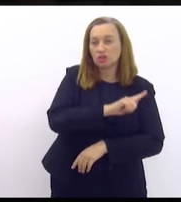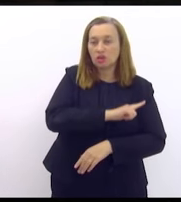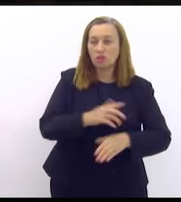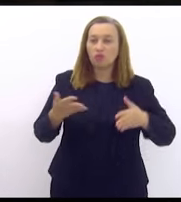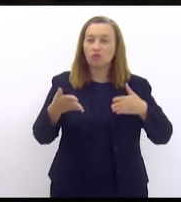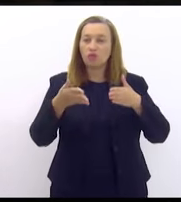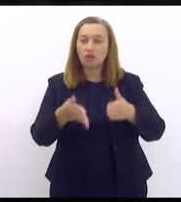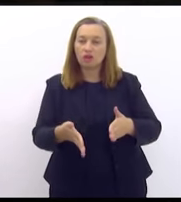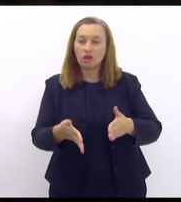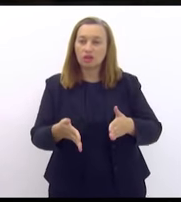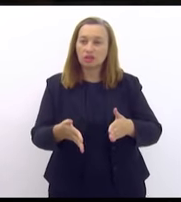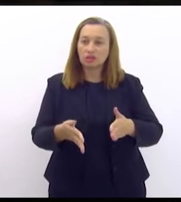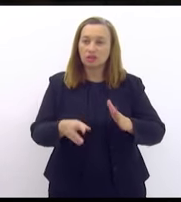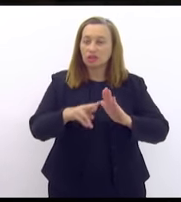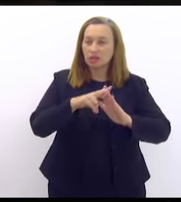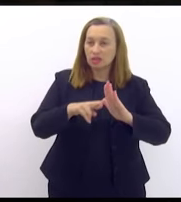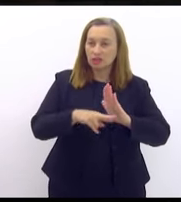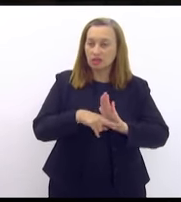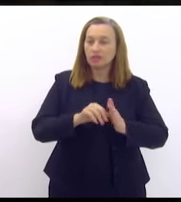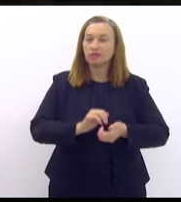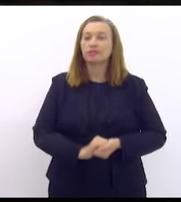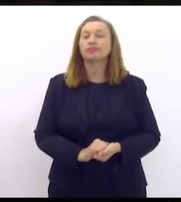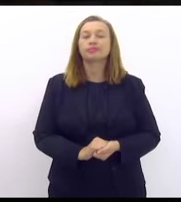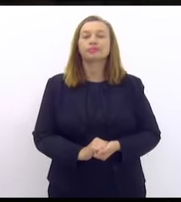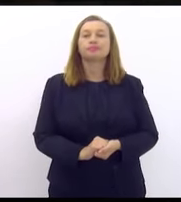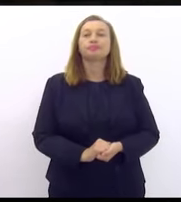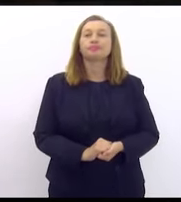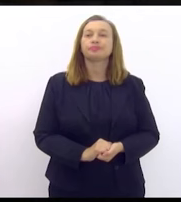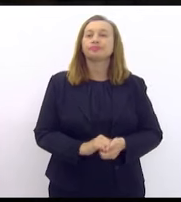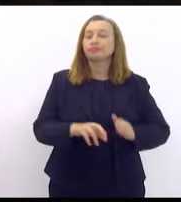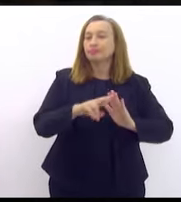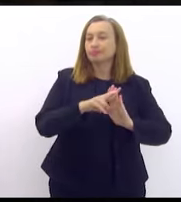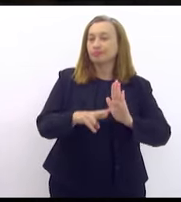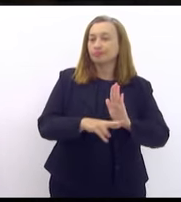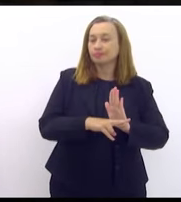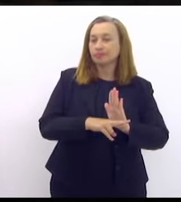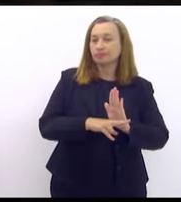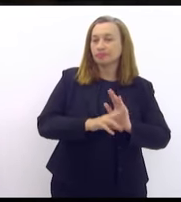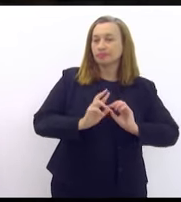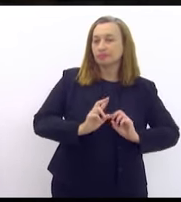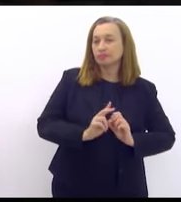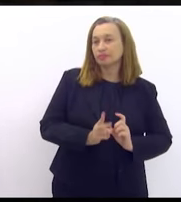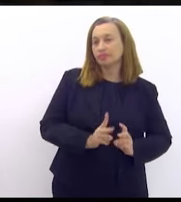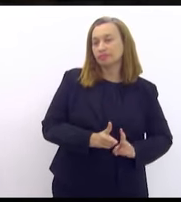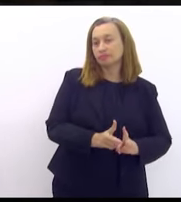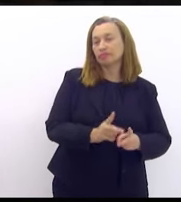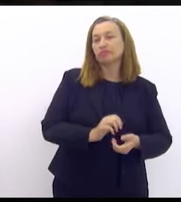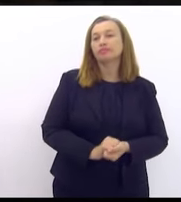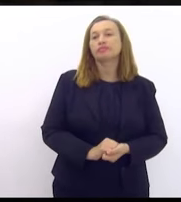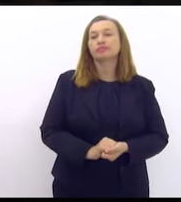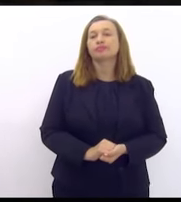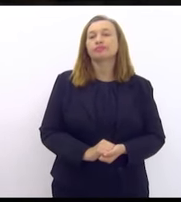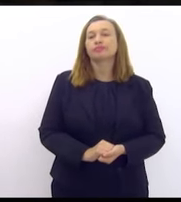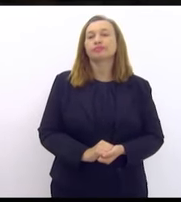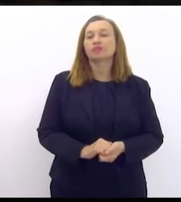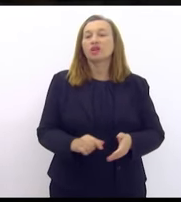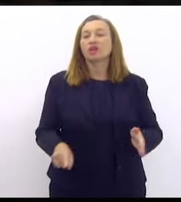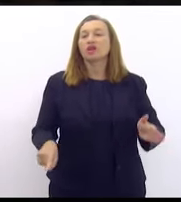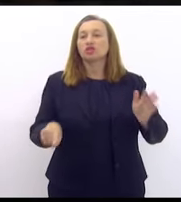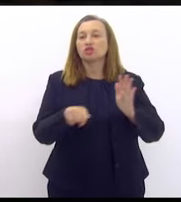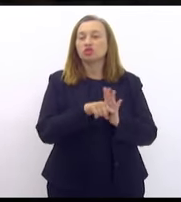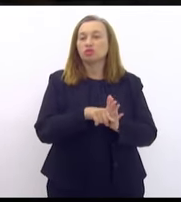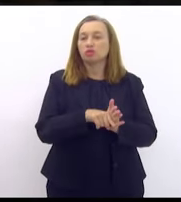em evidências. E as diretrizes a serem seguidas são a redução